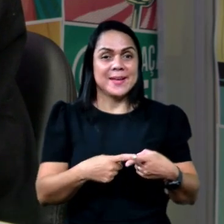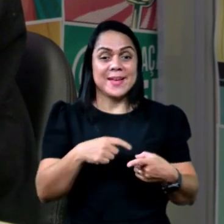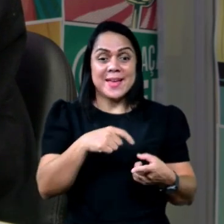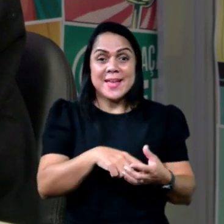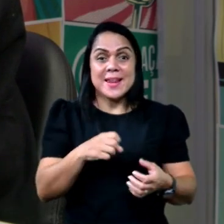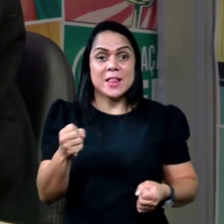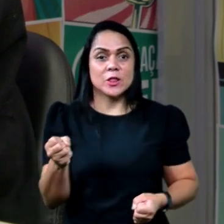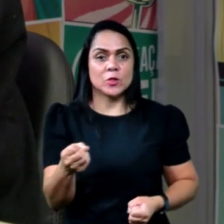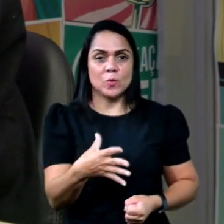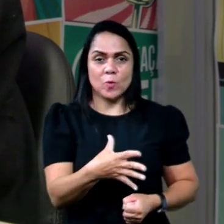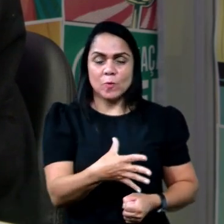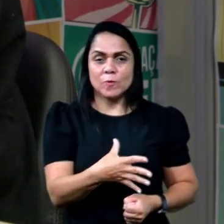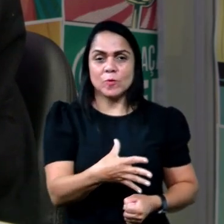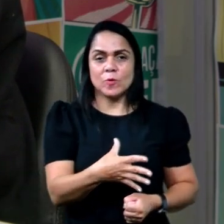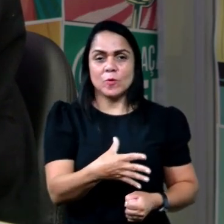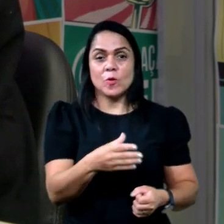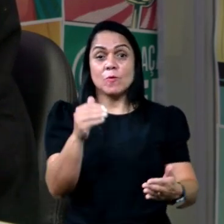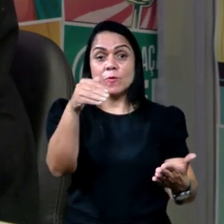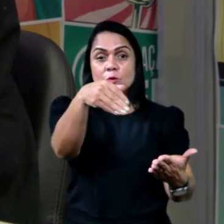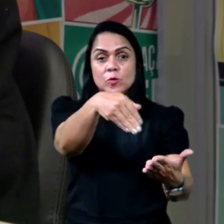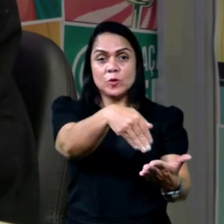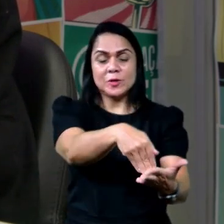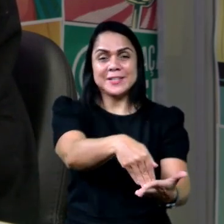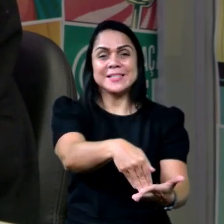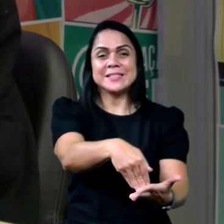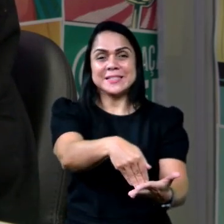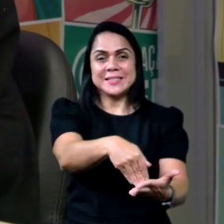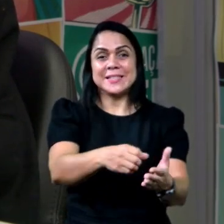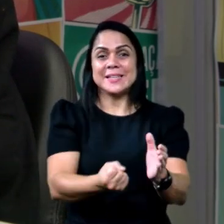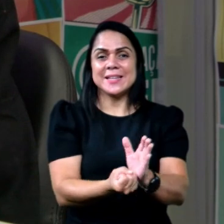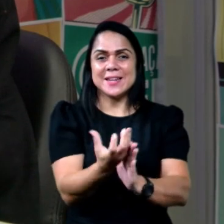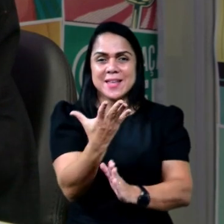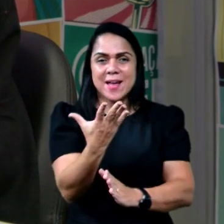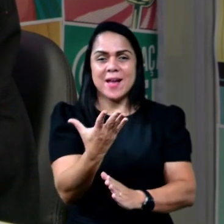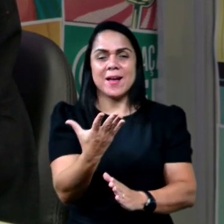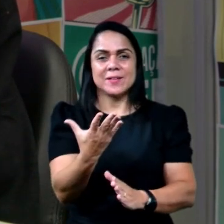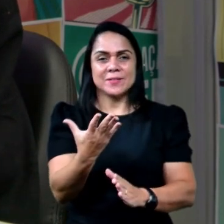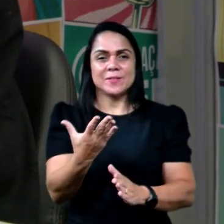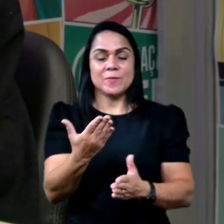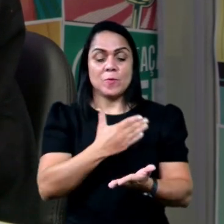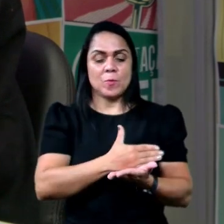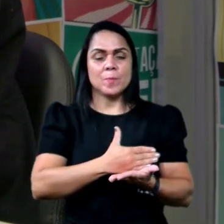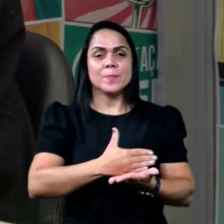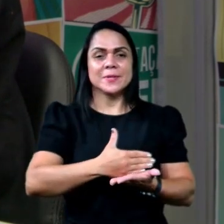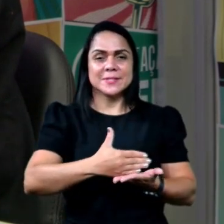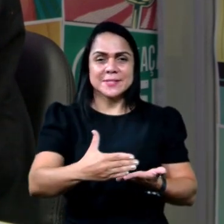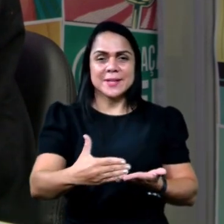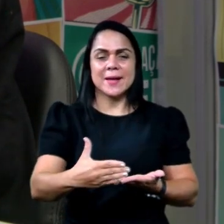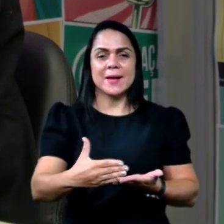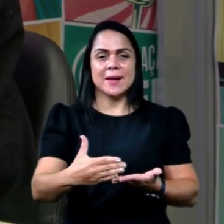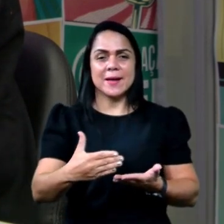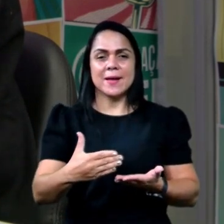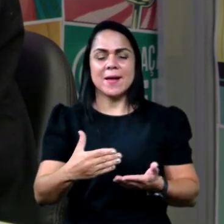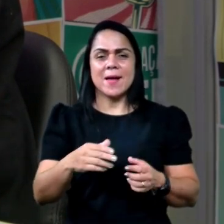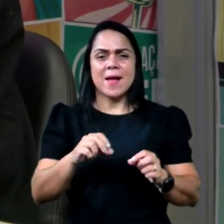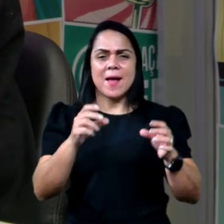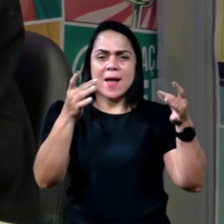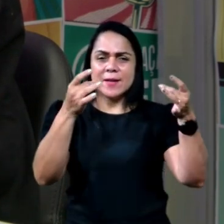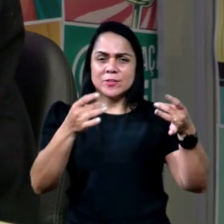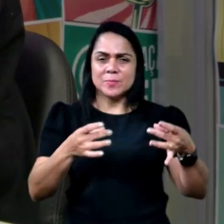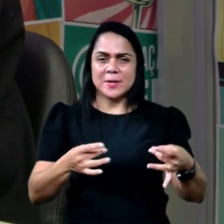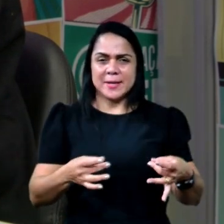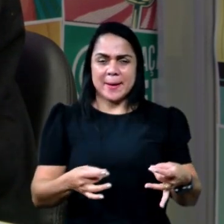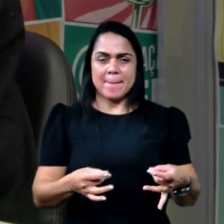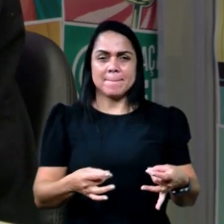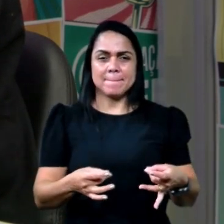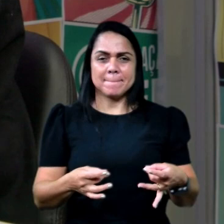ele foi o último a ser criado. Eu vou dizer por que ele chama Cozinha Carolina, começar do começo, né? Ele chama Cozinha Carolina porque ele